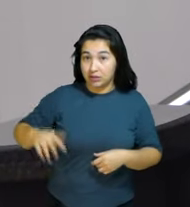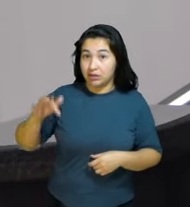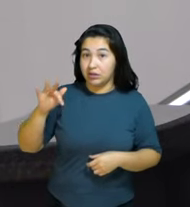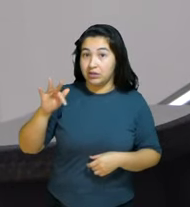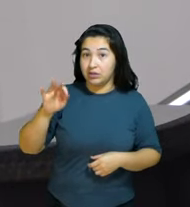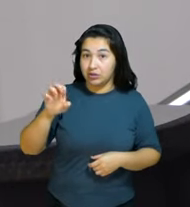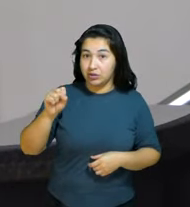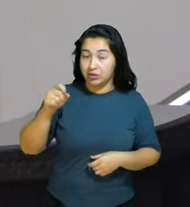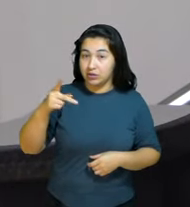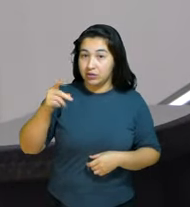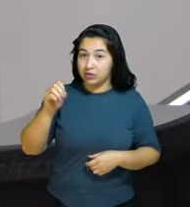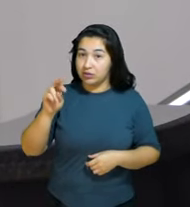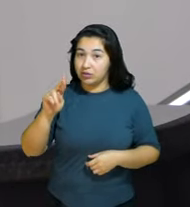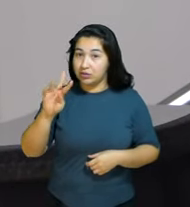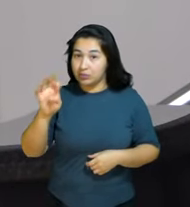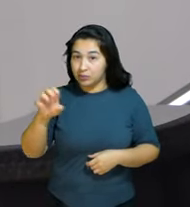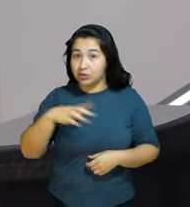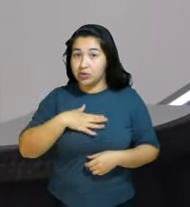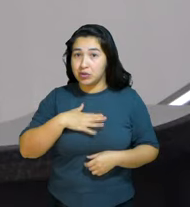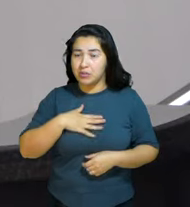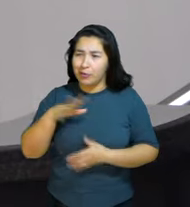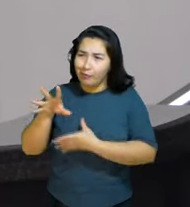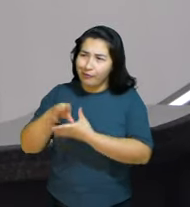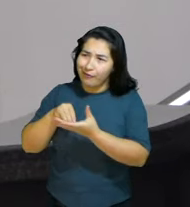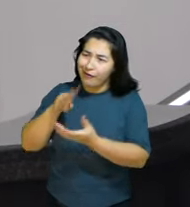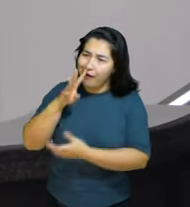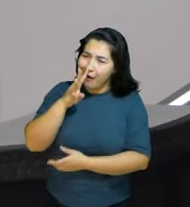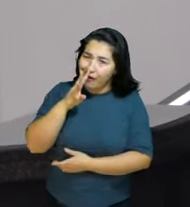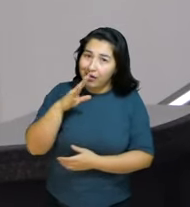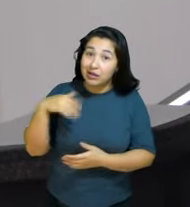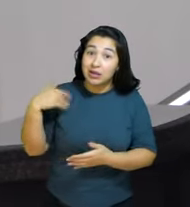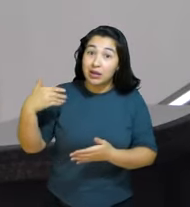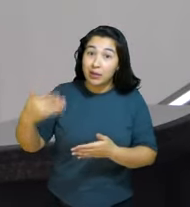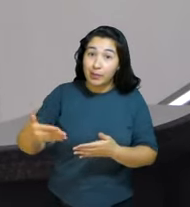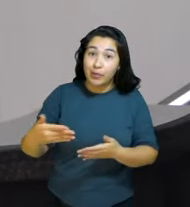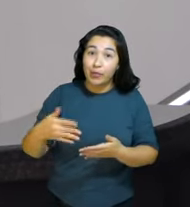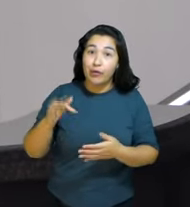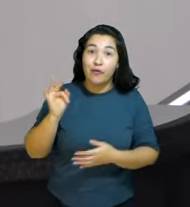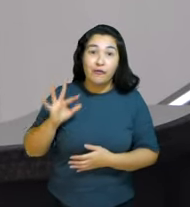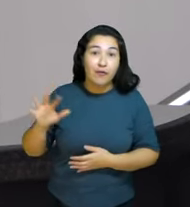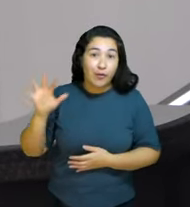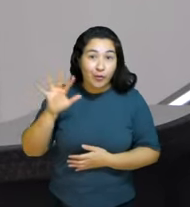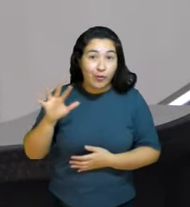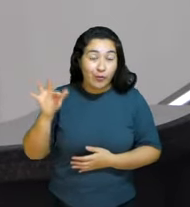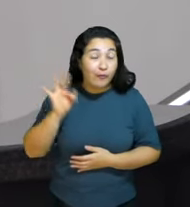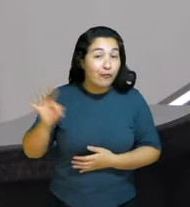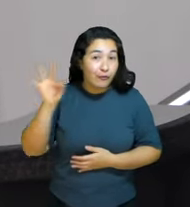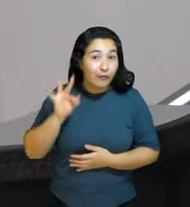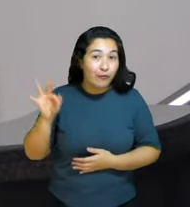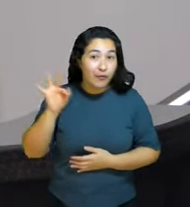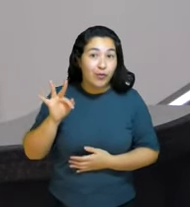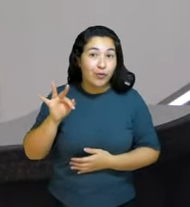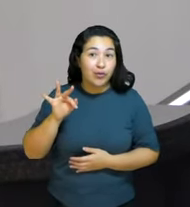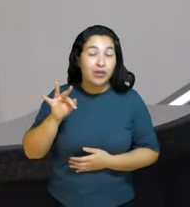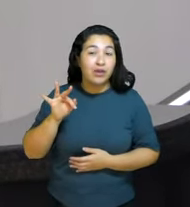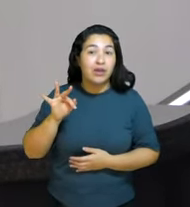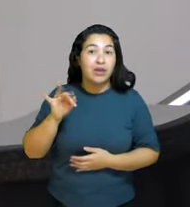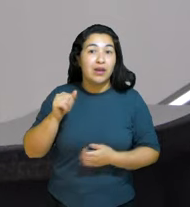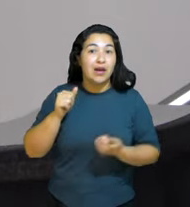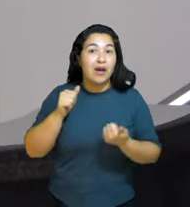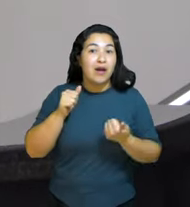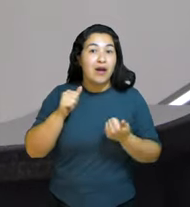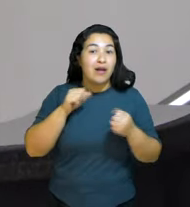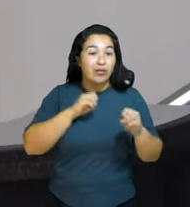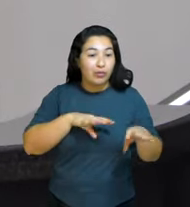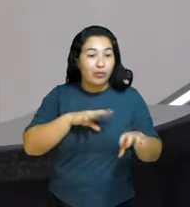minha inspiração. Resolvi, então, cursar a faculdade de Educação Física, parti para a gestão esportiva,